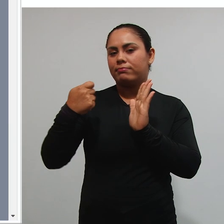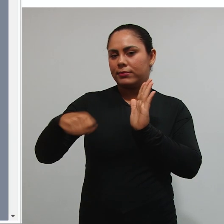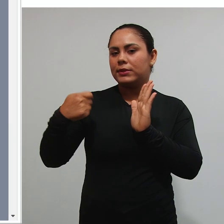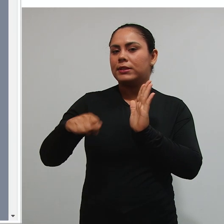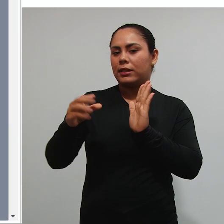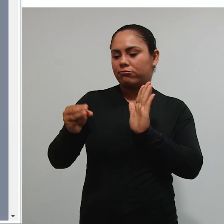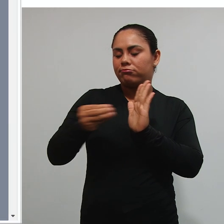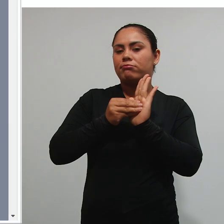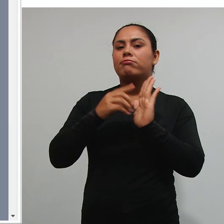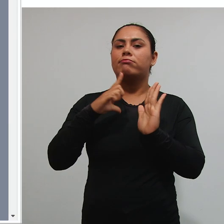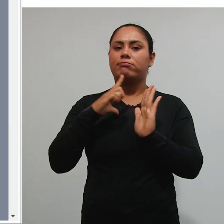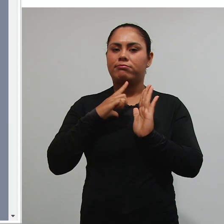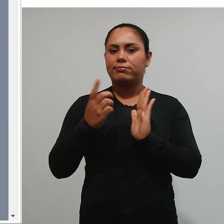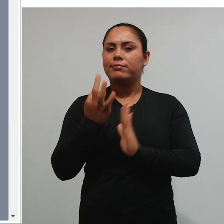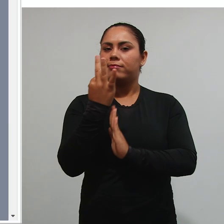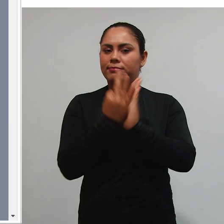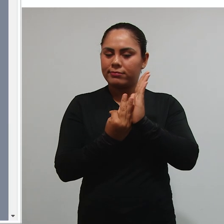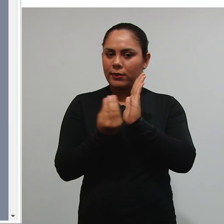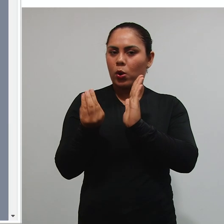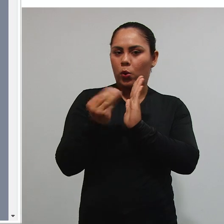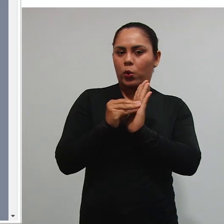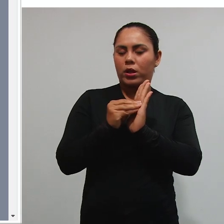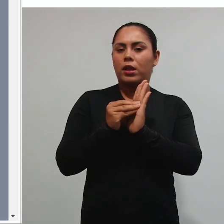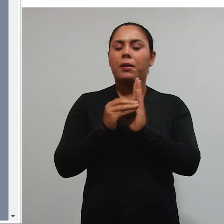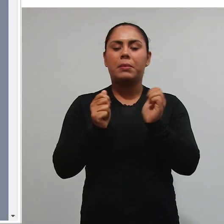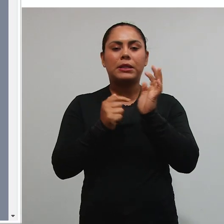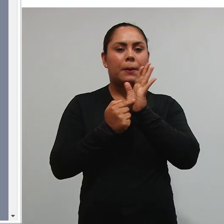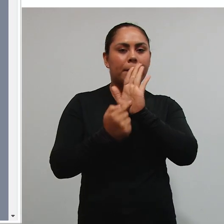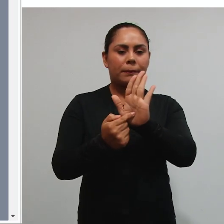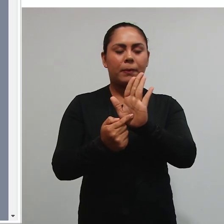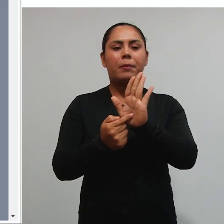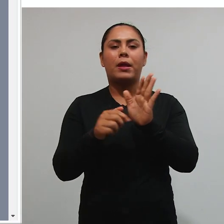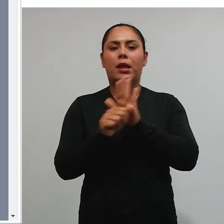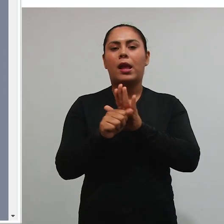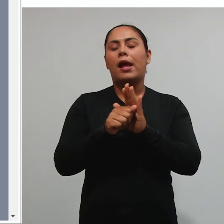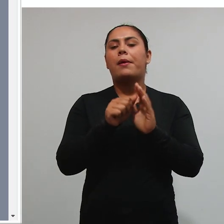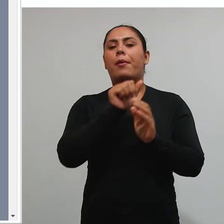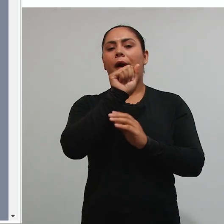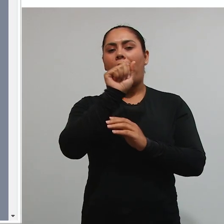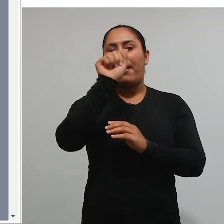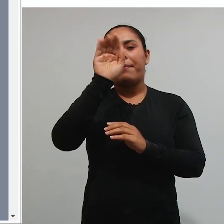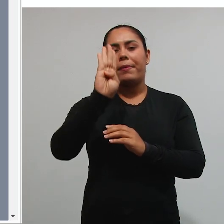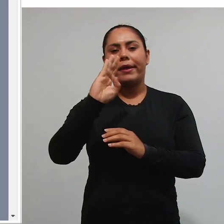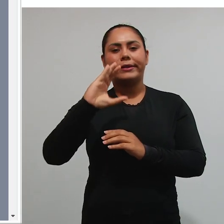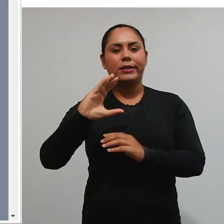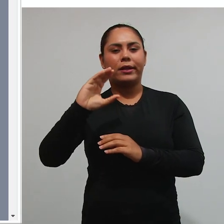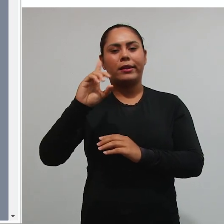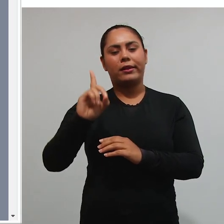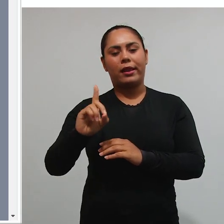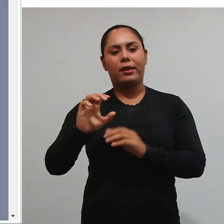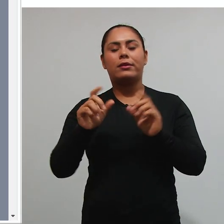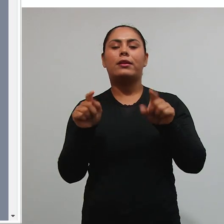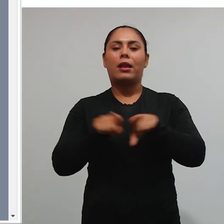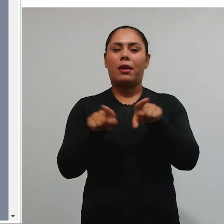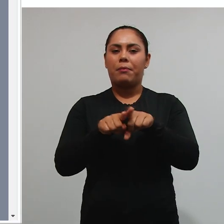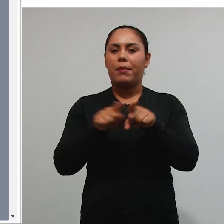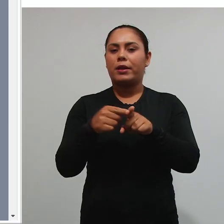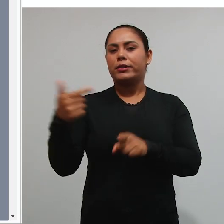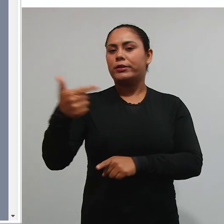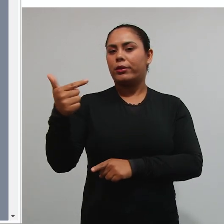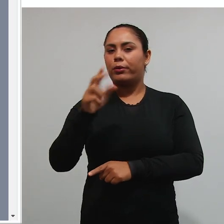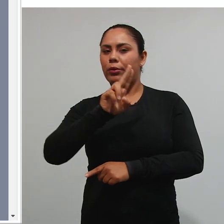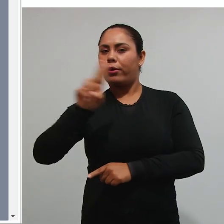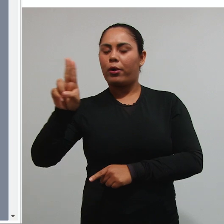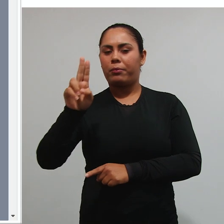ter sido citados no texto. Deve ser apresentados em ordem alfabética, pelo sobrenome do